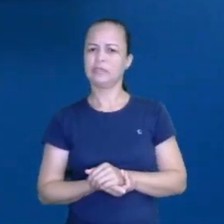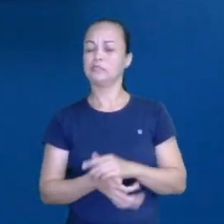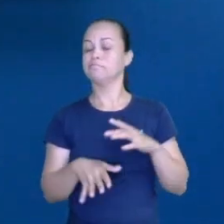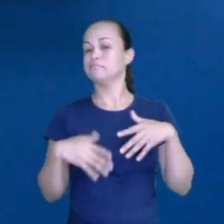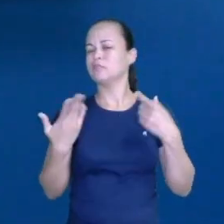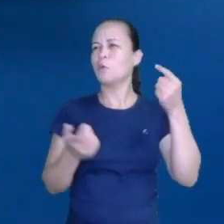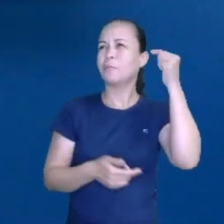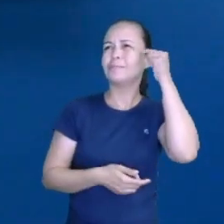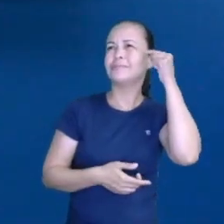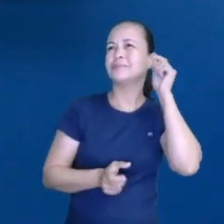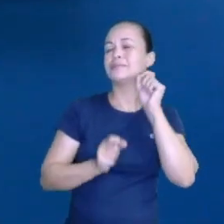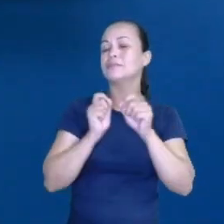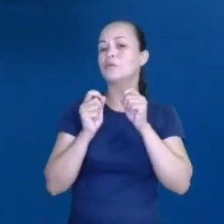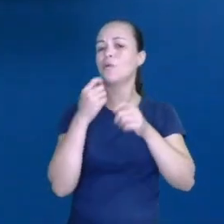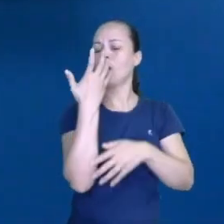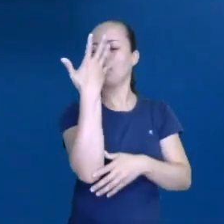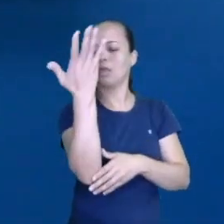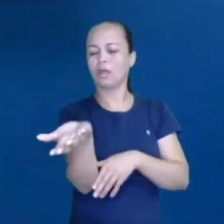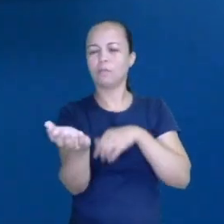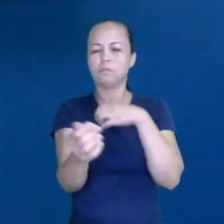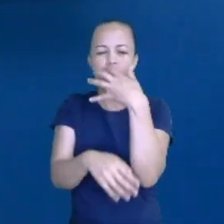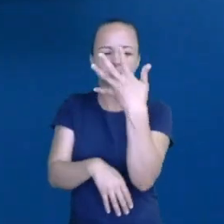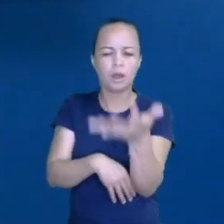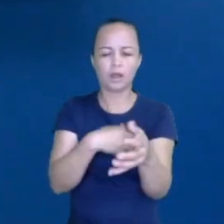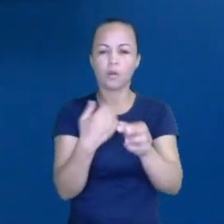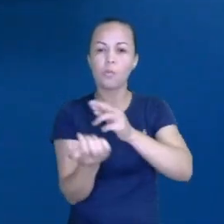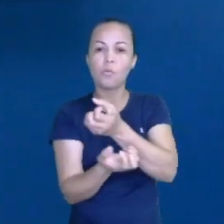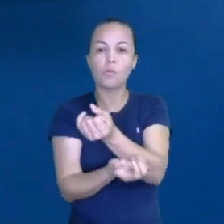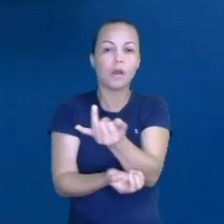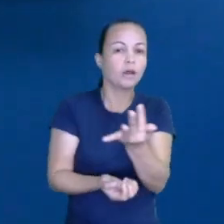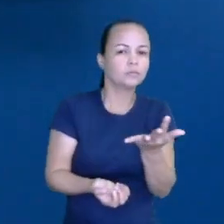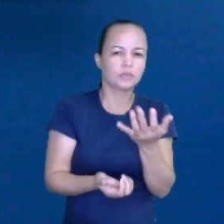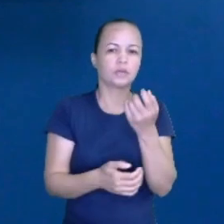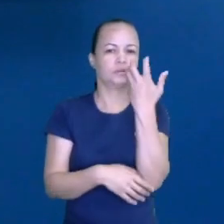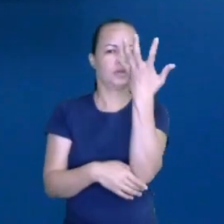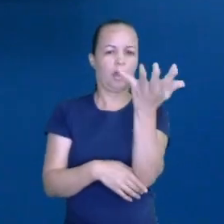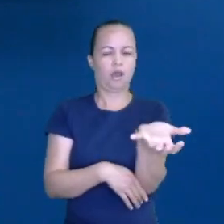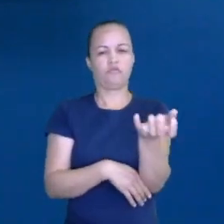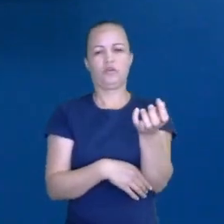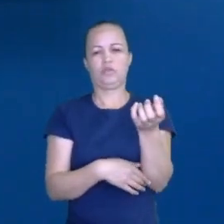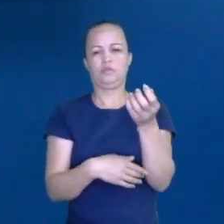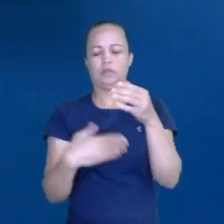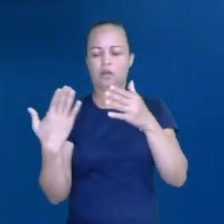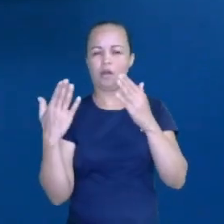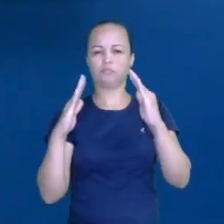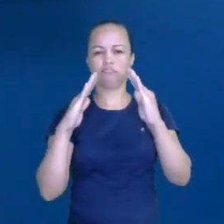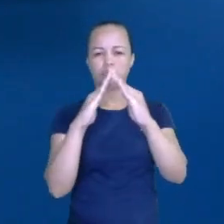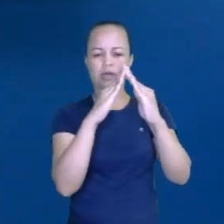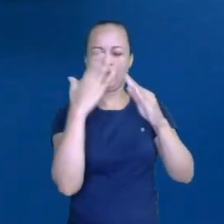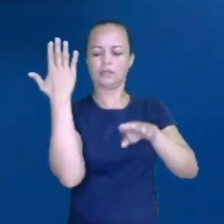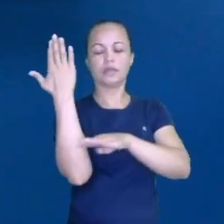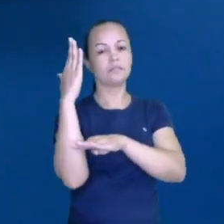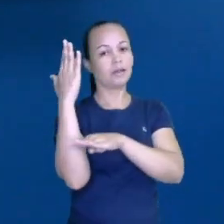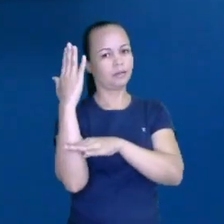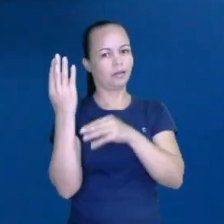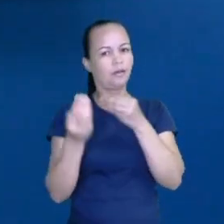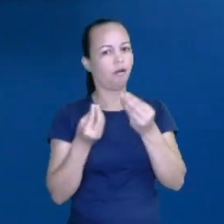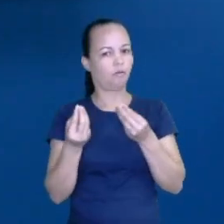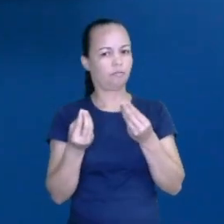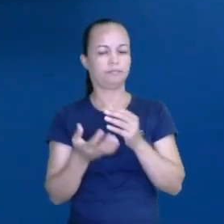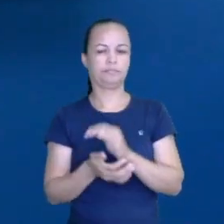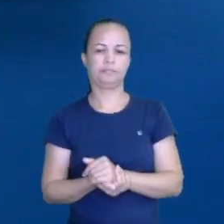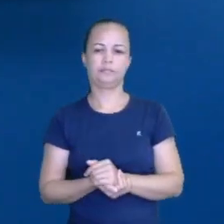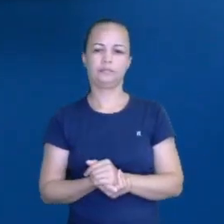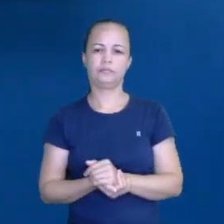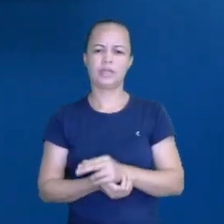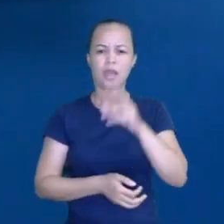foram derrubadas para poder construir aquela casa só feita de madeira, não é? E lembra da história dos 3 porquinhos?